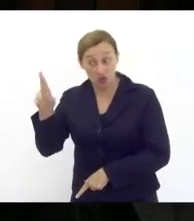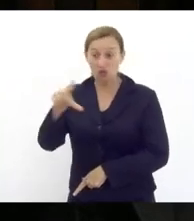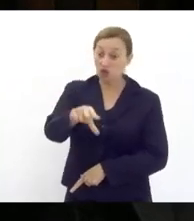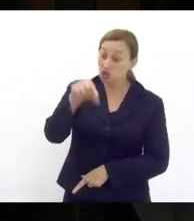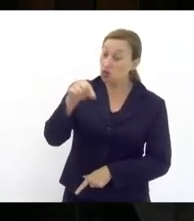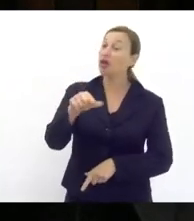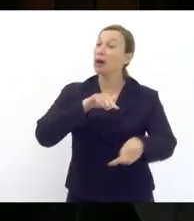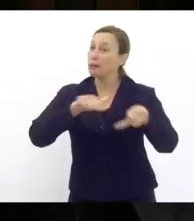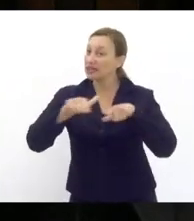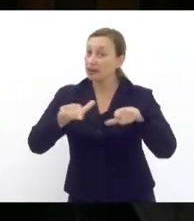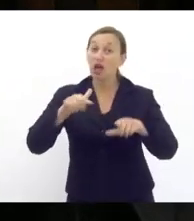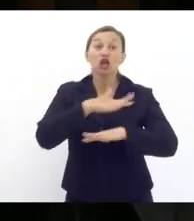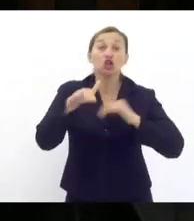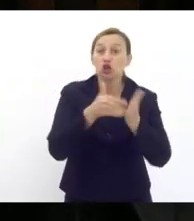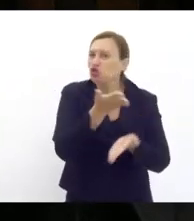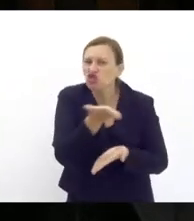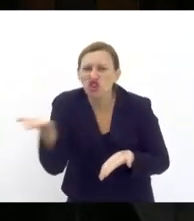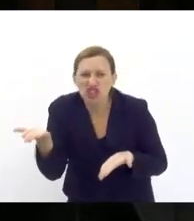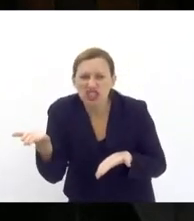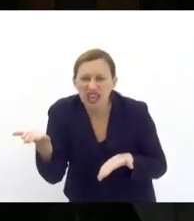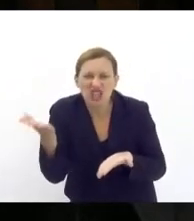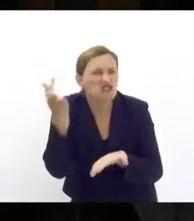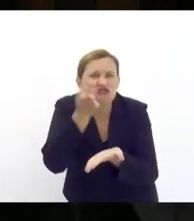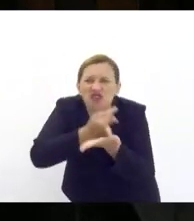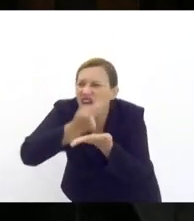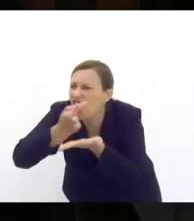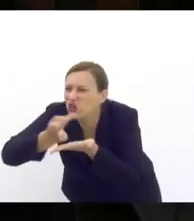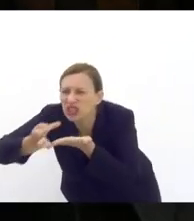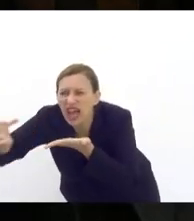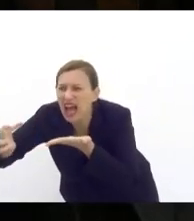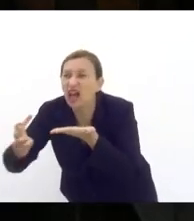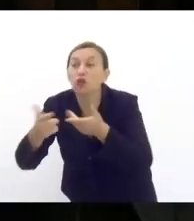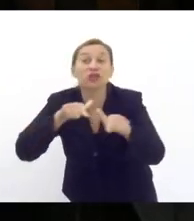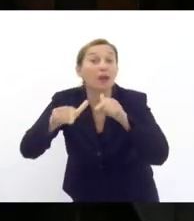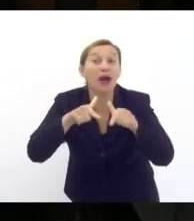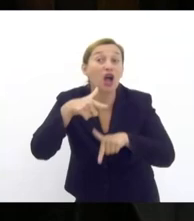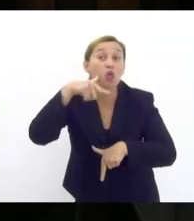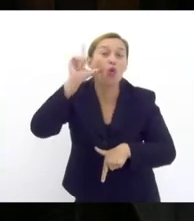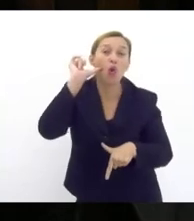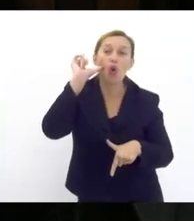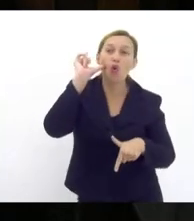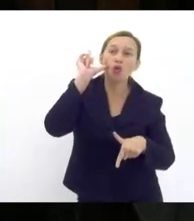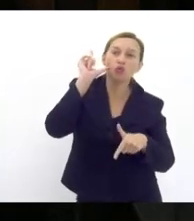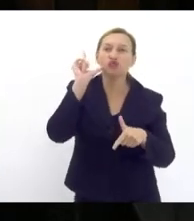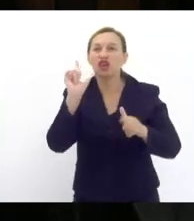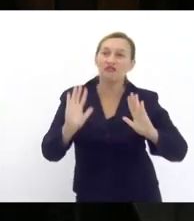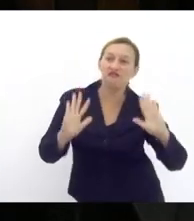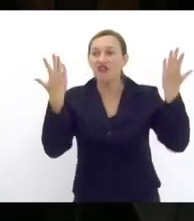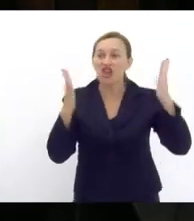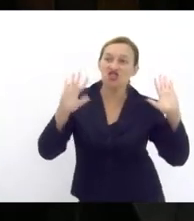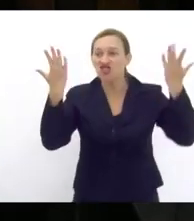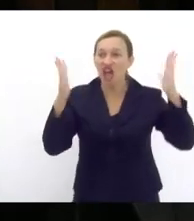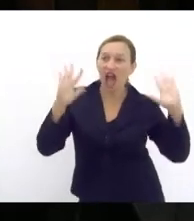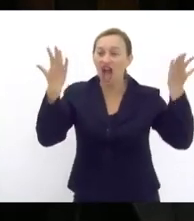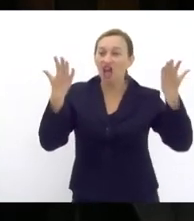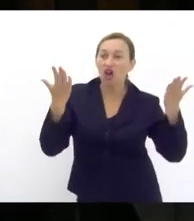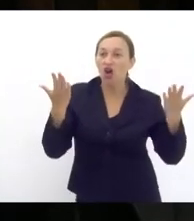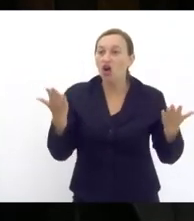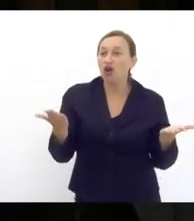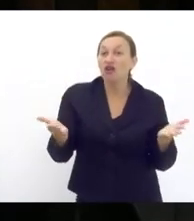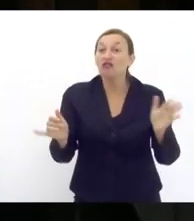mas todos os senhores e senhoras faltaram o trabalho ontem, gazetaram, mataram aula, como se